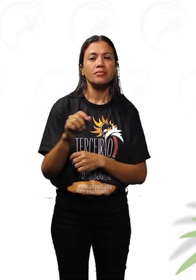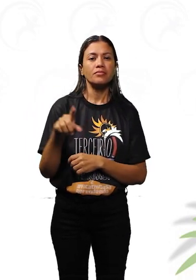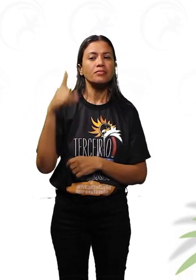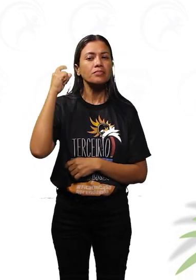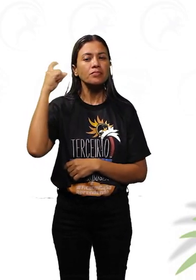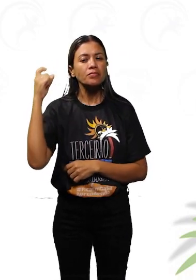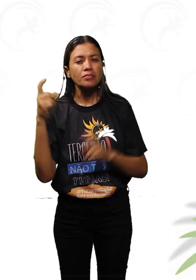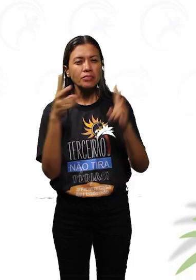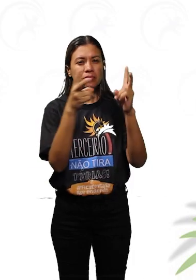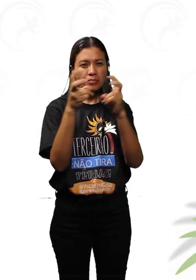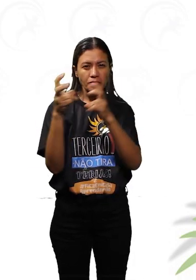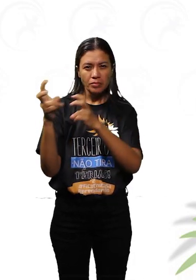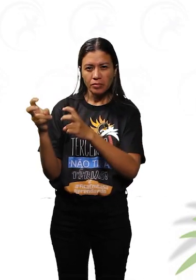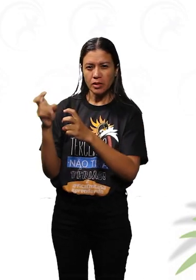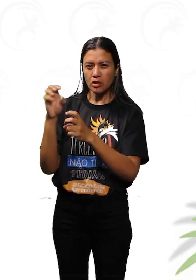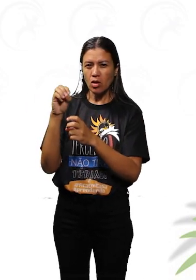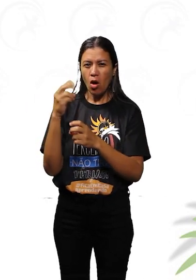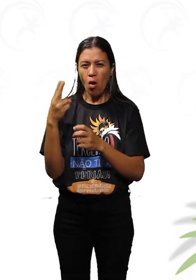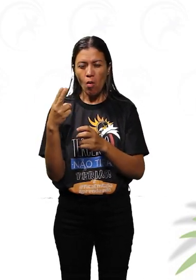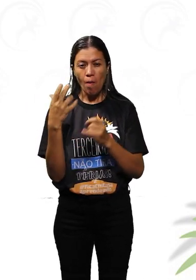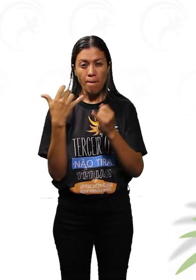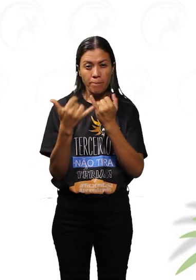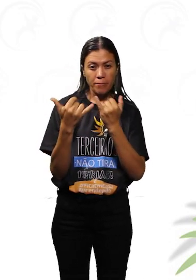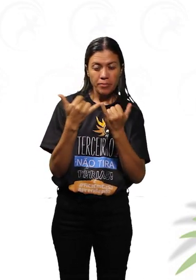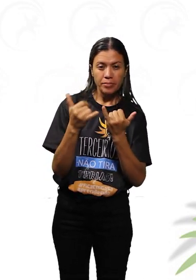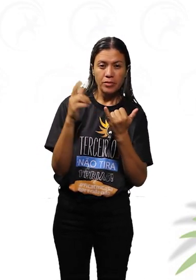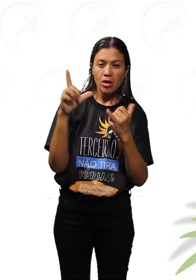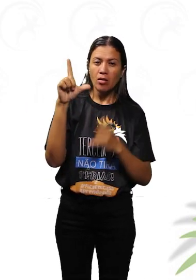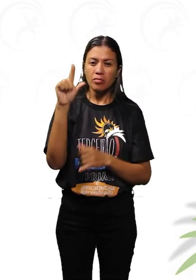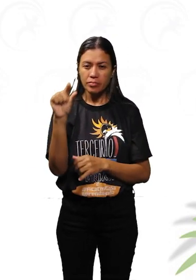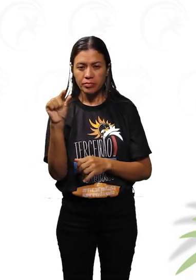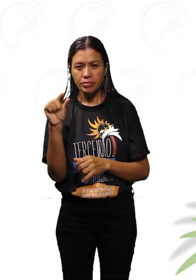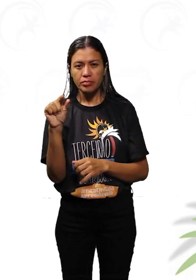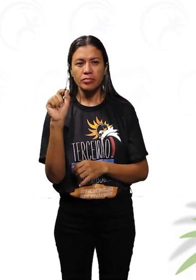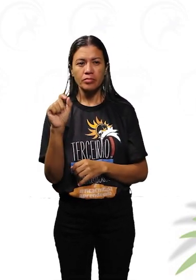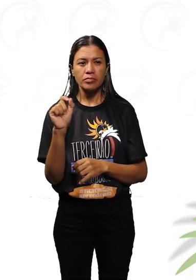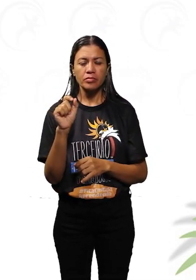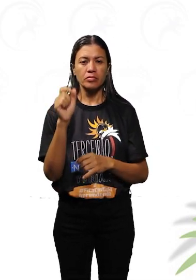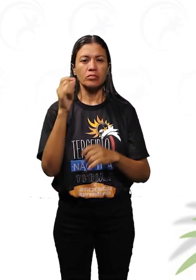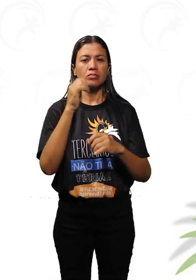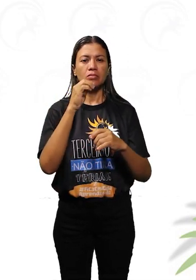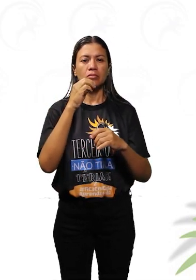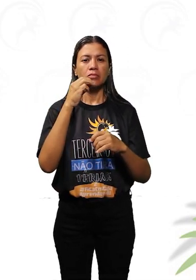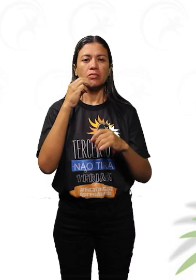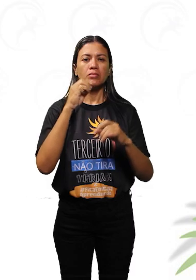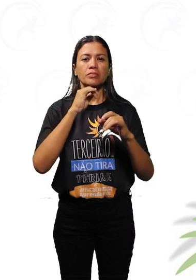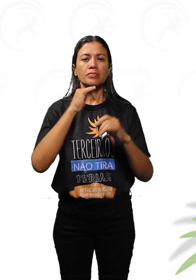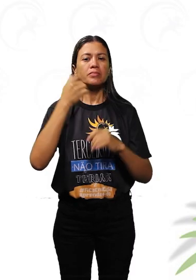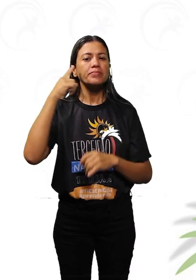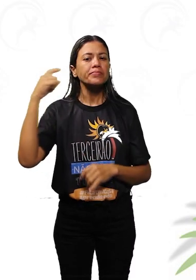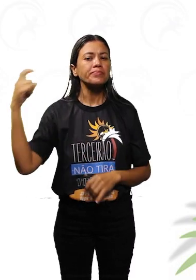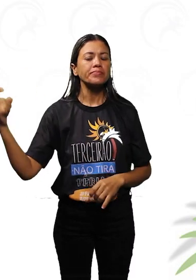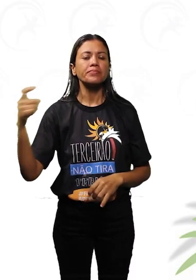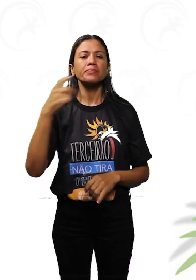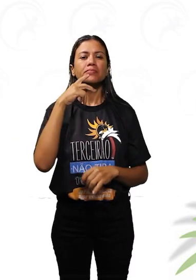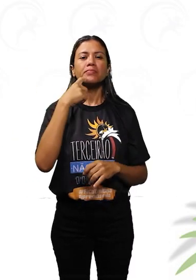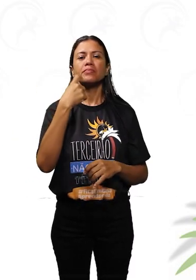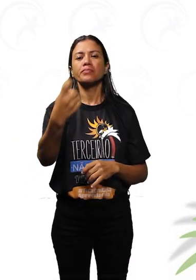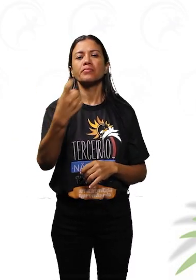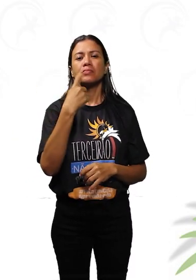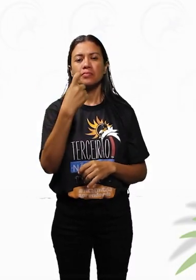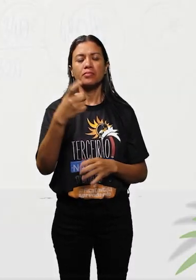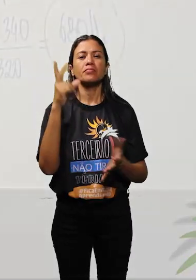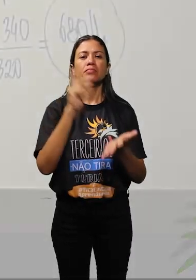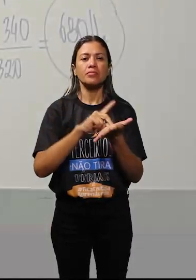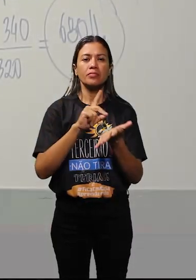recebida ou percebida ou aparente, ela tende a ser menor do que a frequência emitida, que eu chamo posso chamar também de frequência real desse